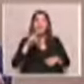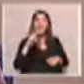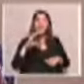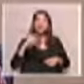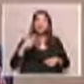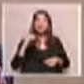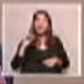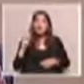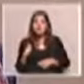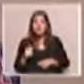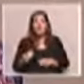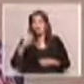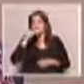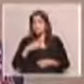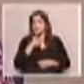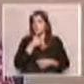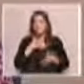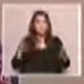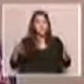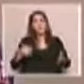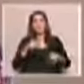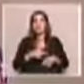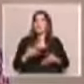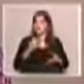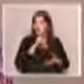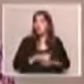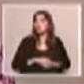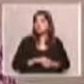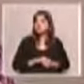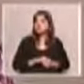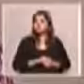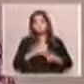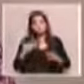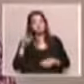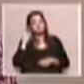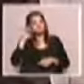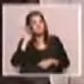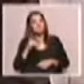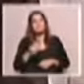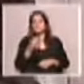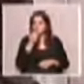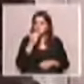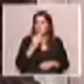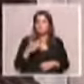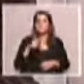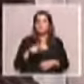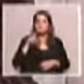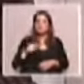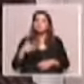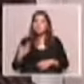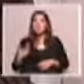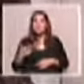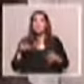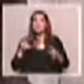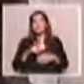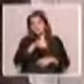fontes das vitaminas das proteínas, inclusive. Daqui a importância de consumirmos e irmos até de encontro, para estas